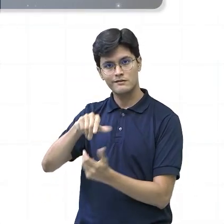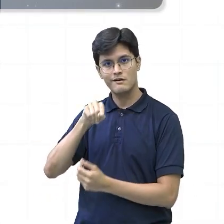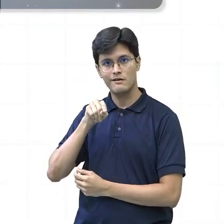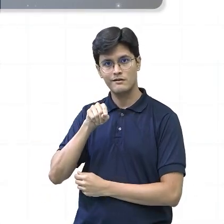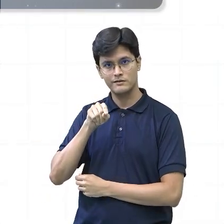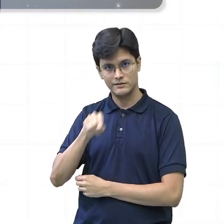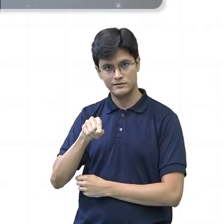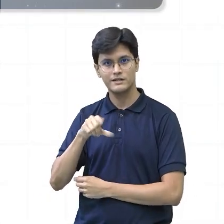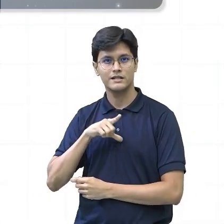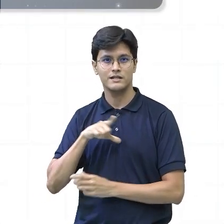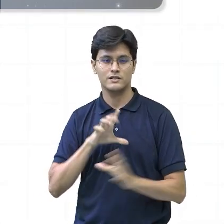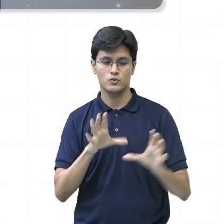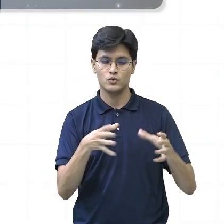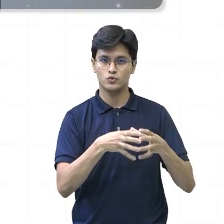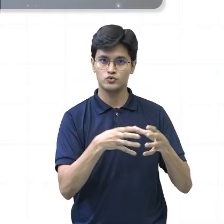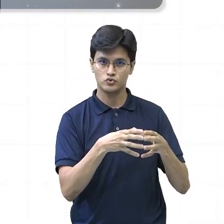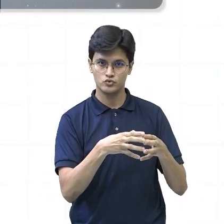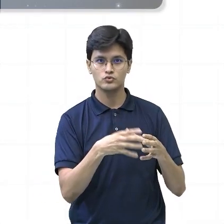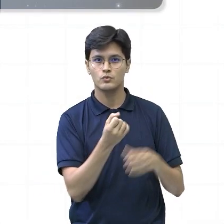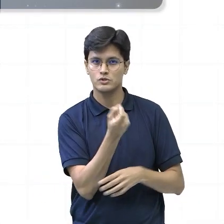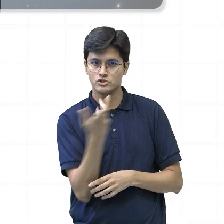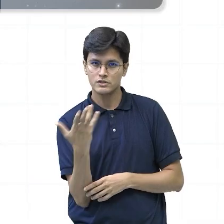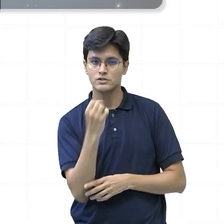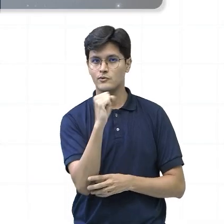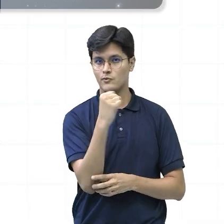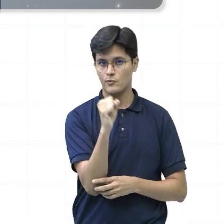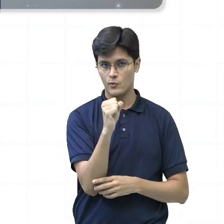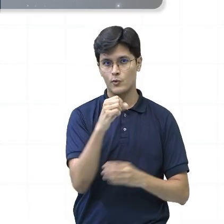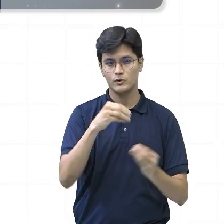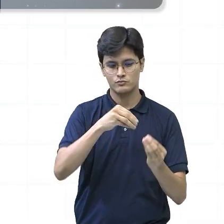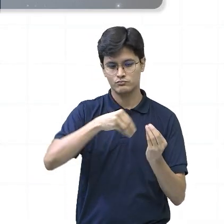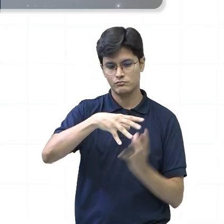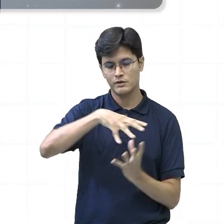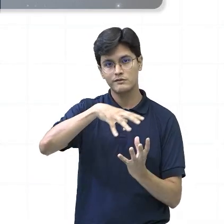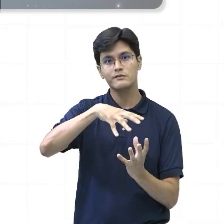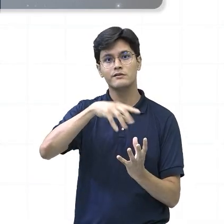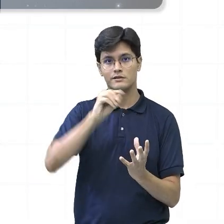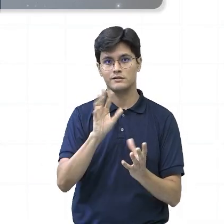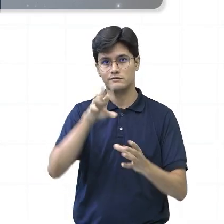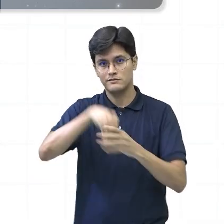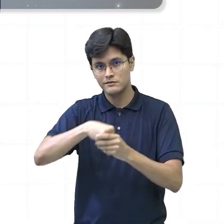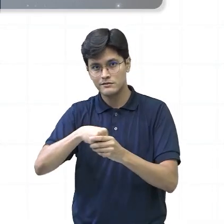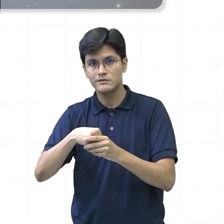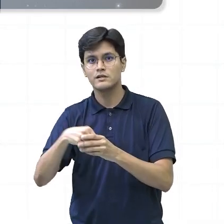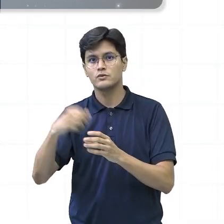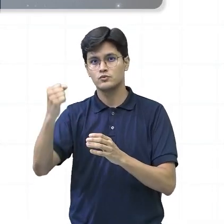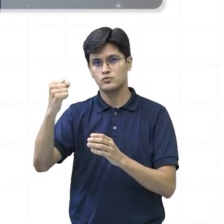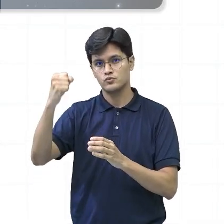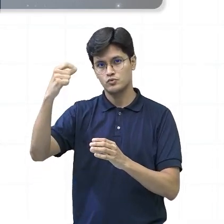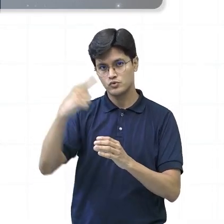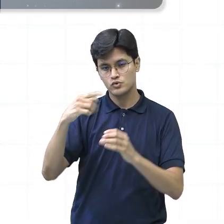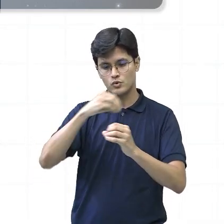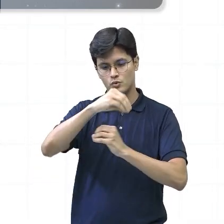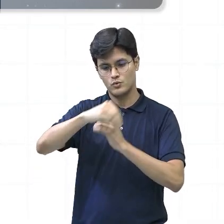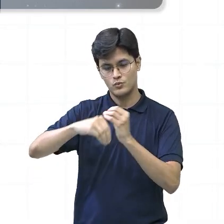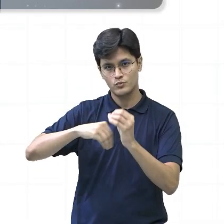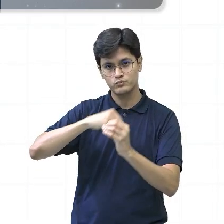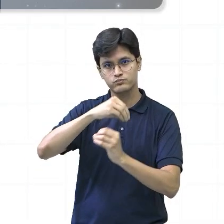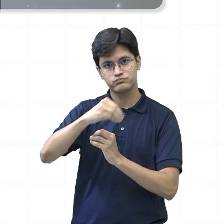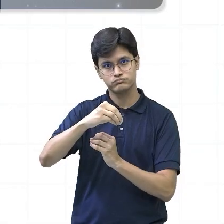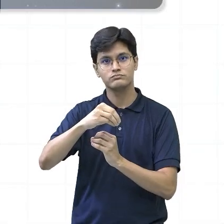8 planetas do sistema solar, né, que se movem ao redor do Sol em um movimento chamado aí